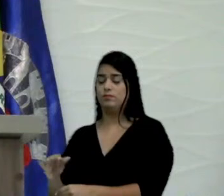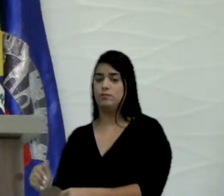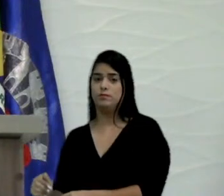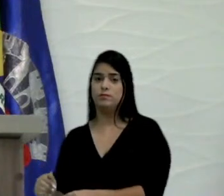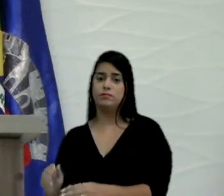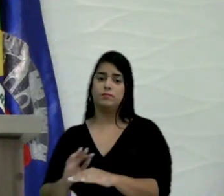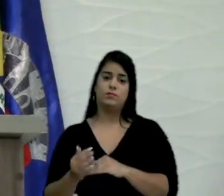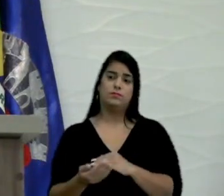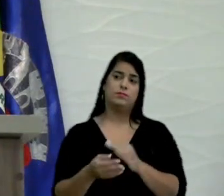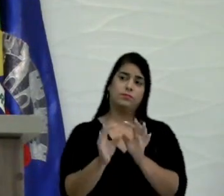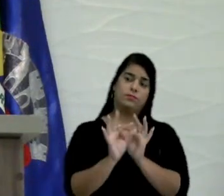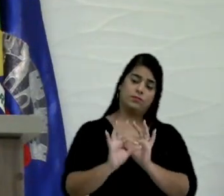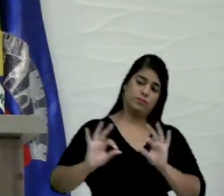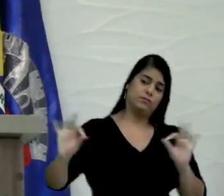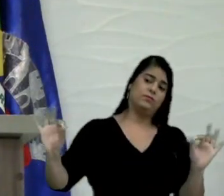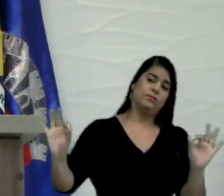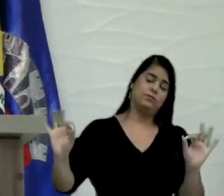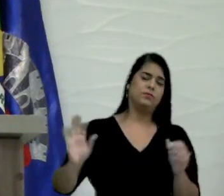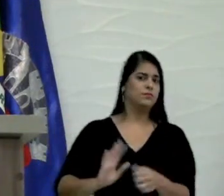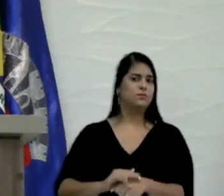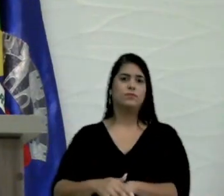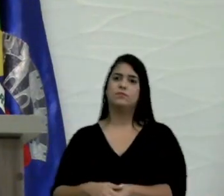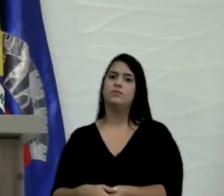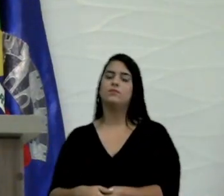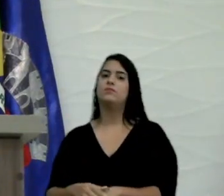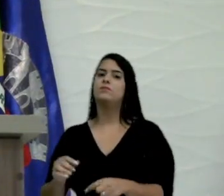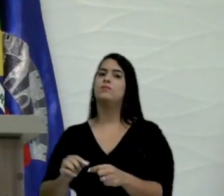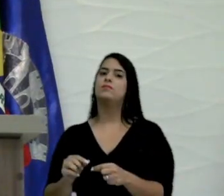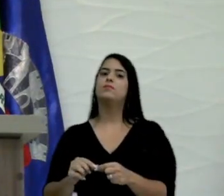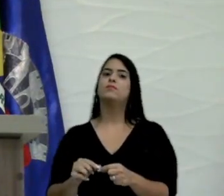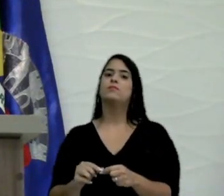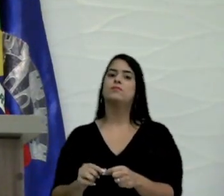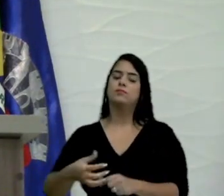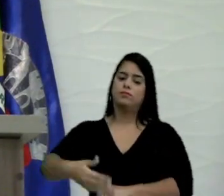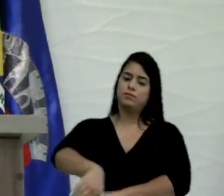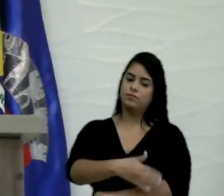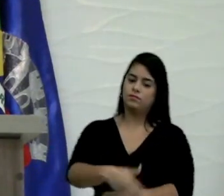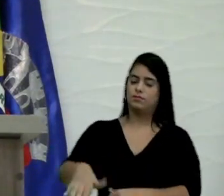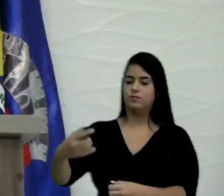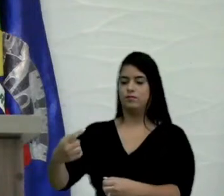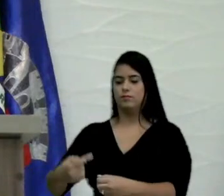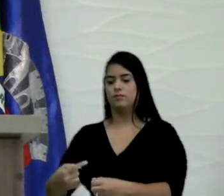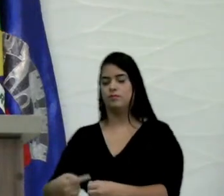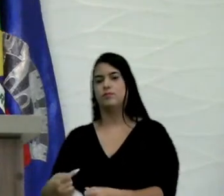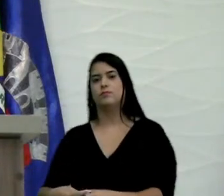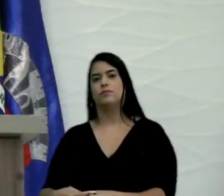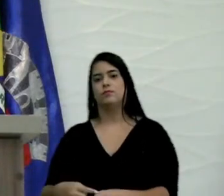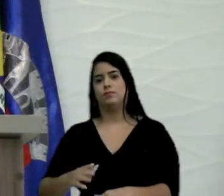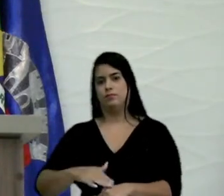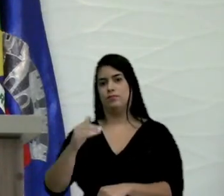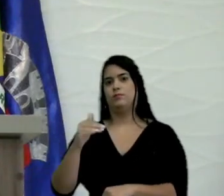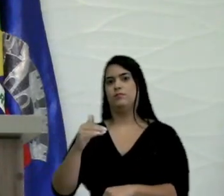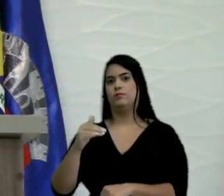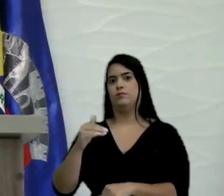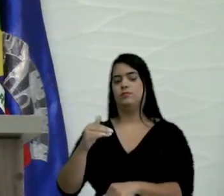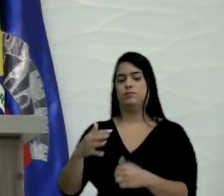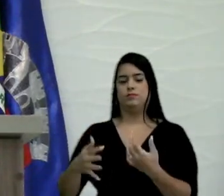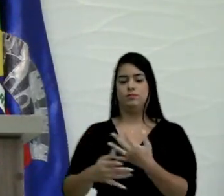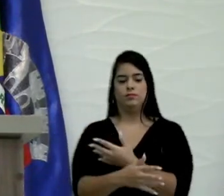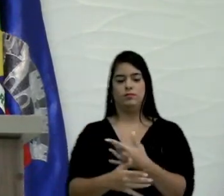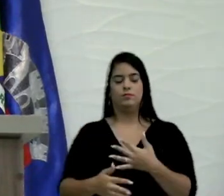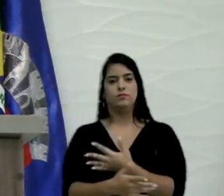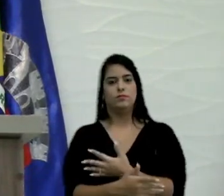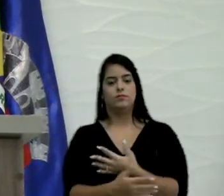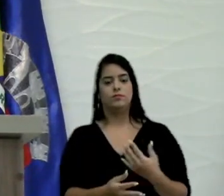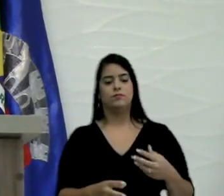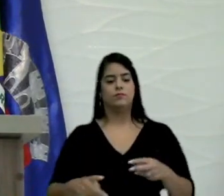mais distantes nas periferias a noite faz a coleta na rua na cidade no centro Onde tem um maior movimento um maior fluxo E assim